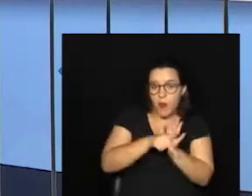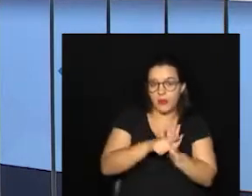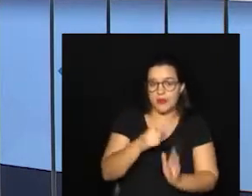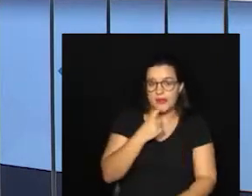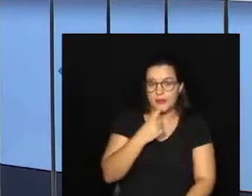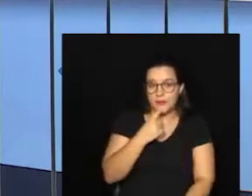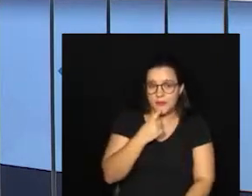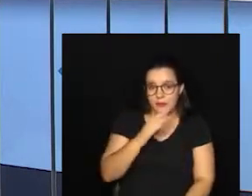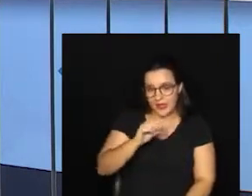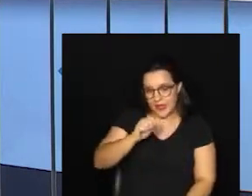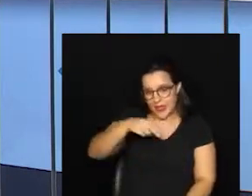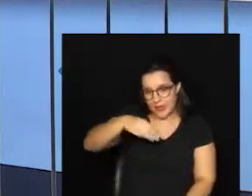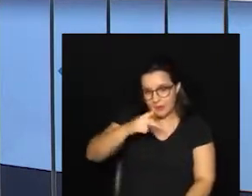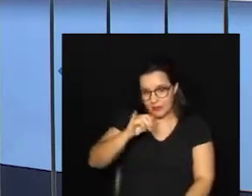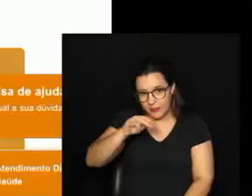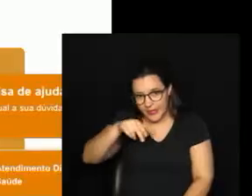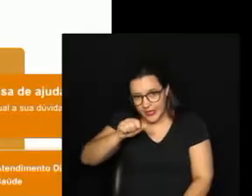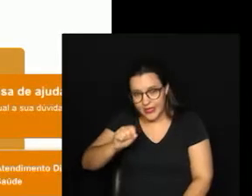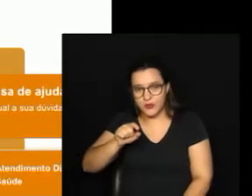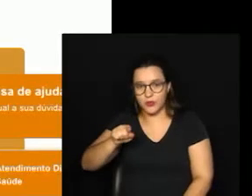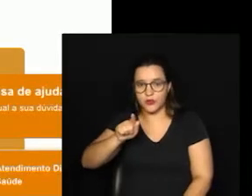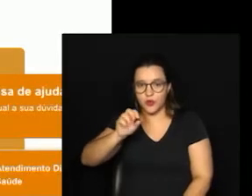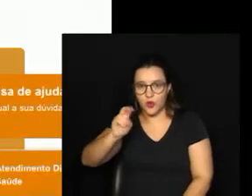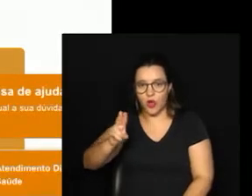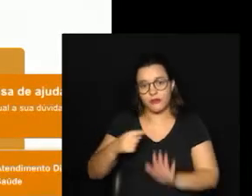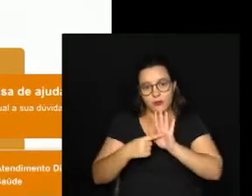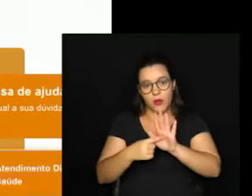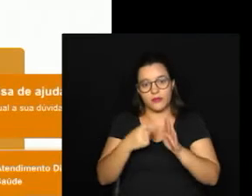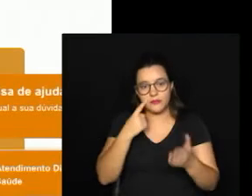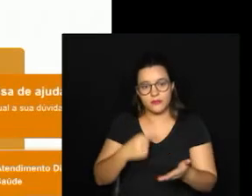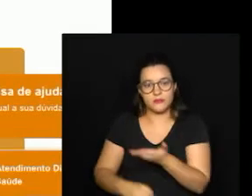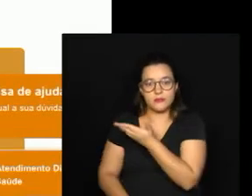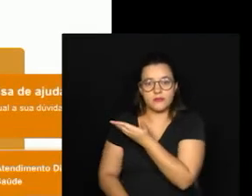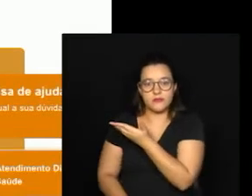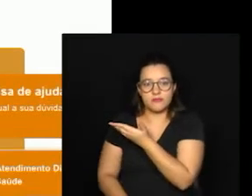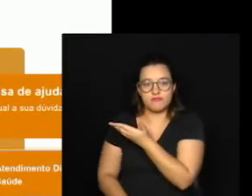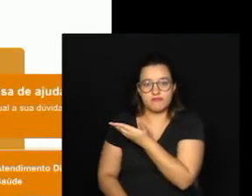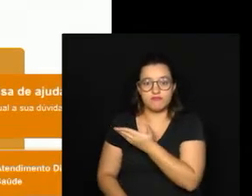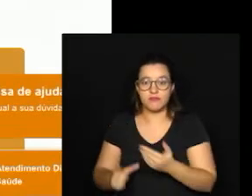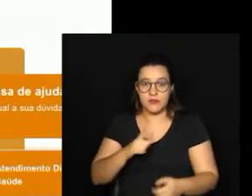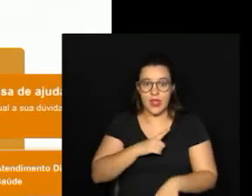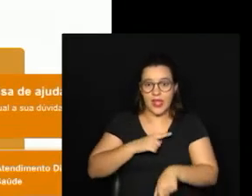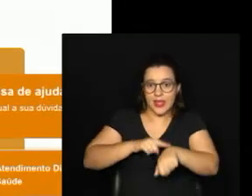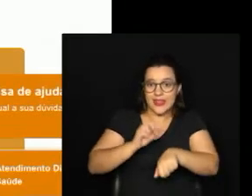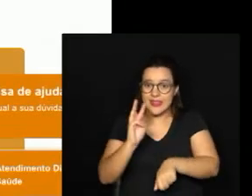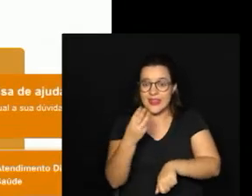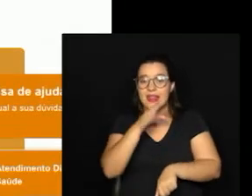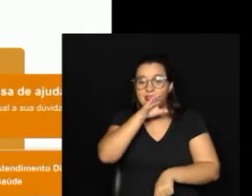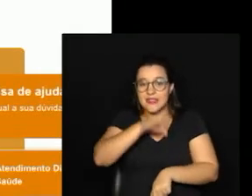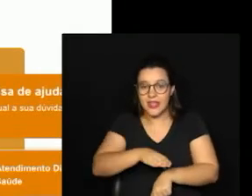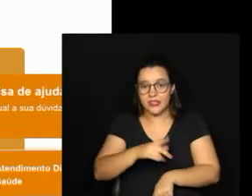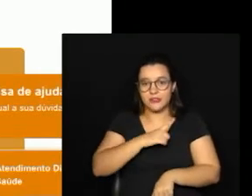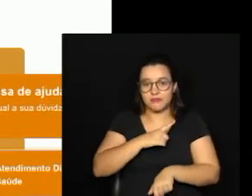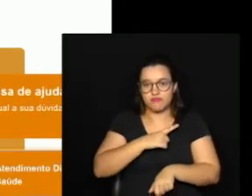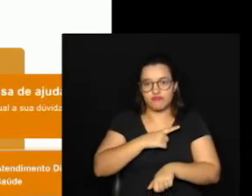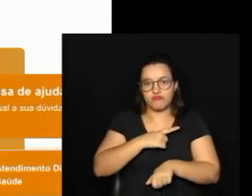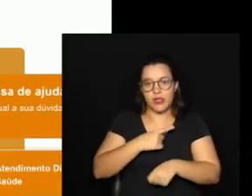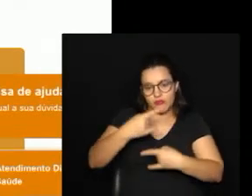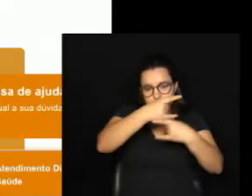covid19.campinas.sp.gov.br. Os dados deste domingo também. Hoje vão ser atualizados na coletiva do prefeito às 3 horas da tarde, mas olha só,